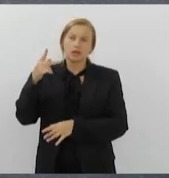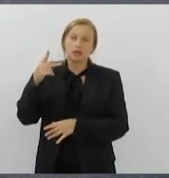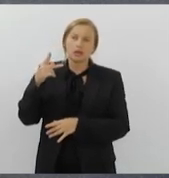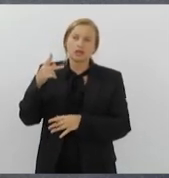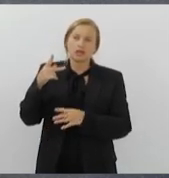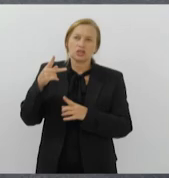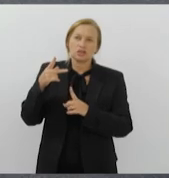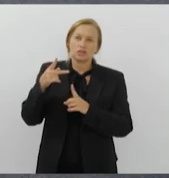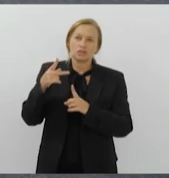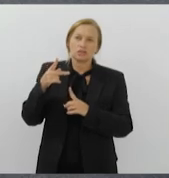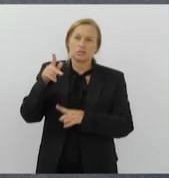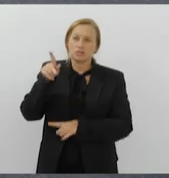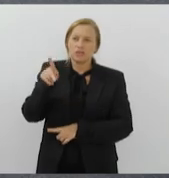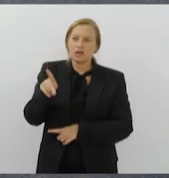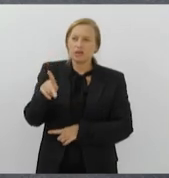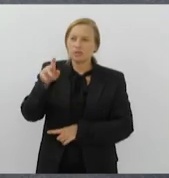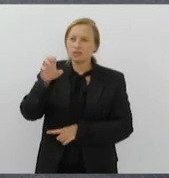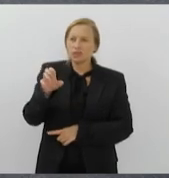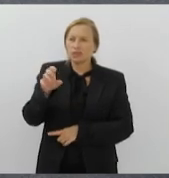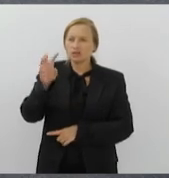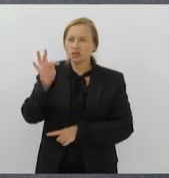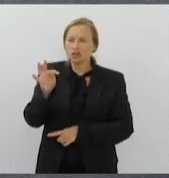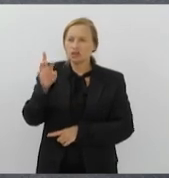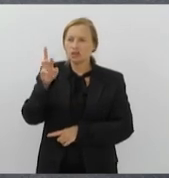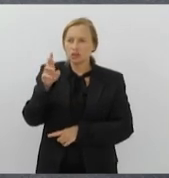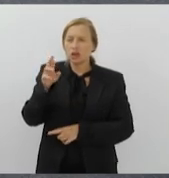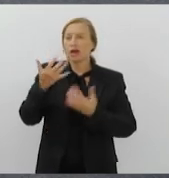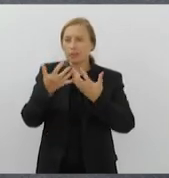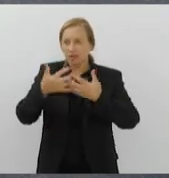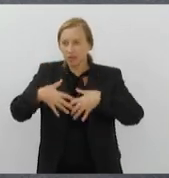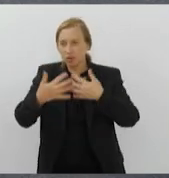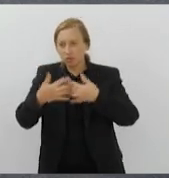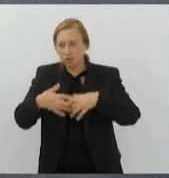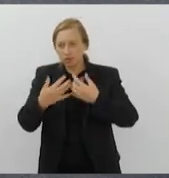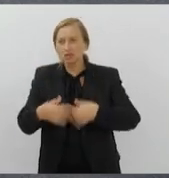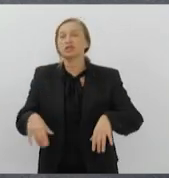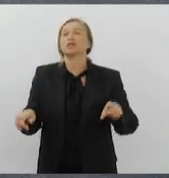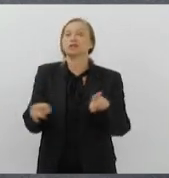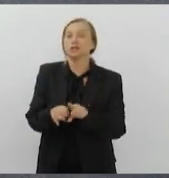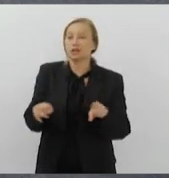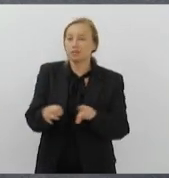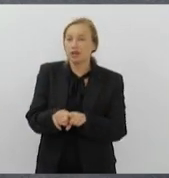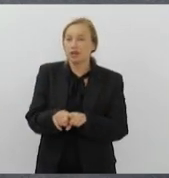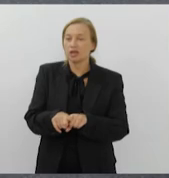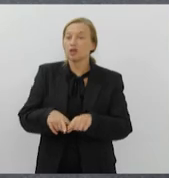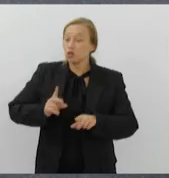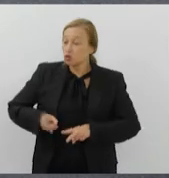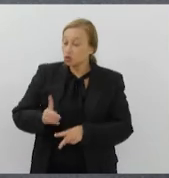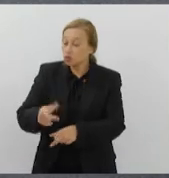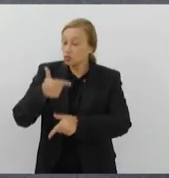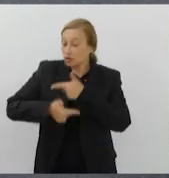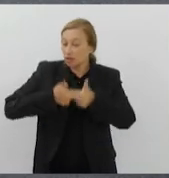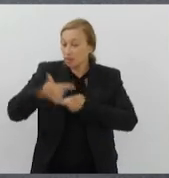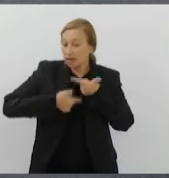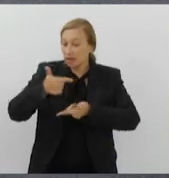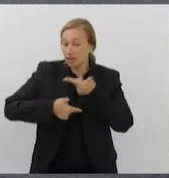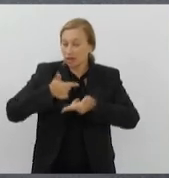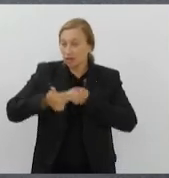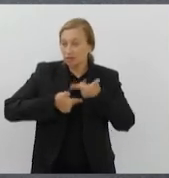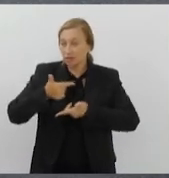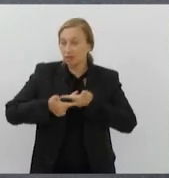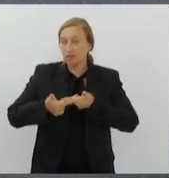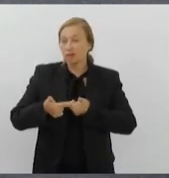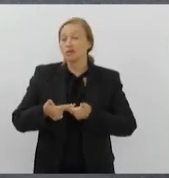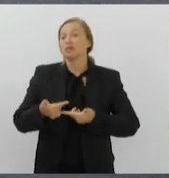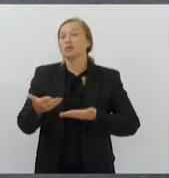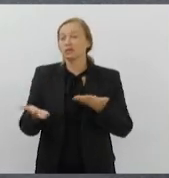direitos garantidos, às vezes agredidos de maneira covarde, continuam trabalhando pelos serviços da sociedade